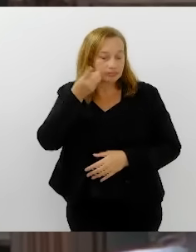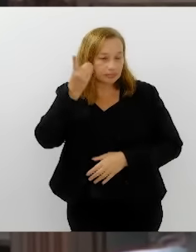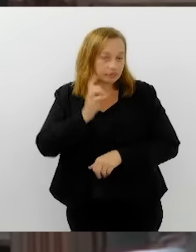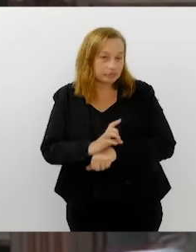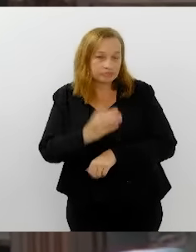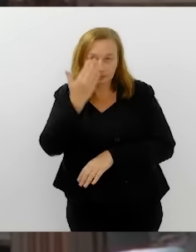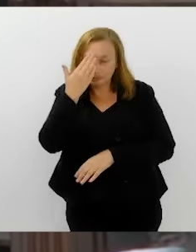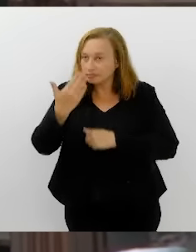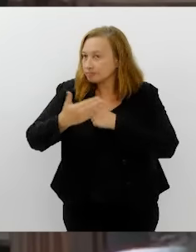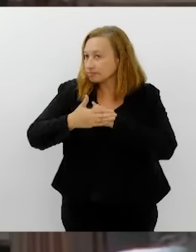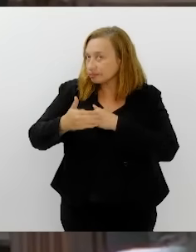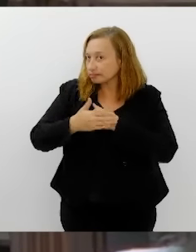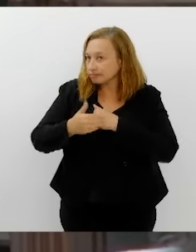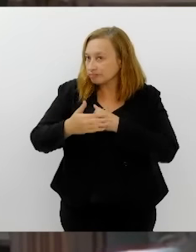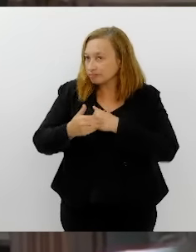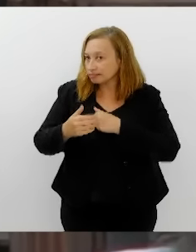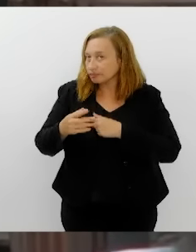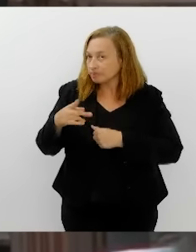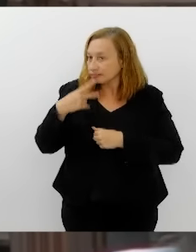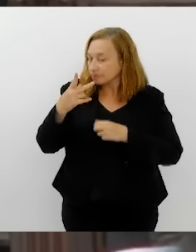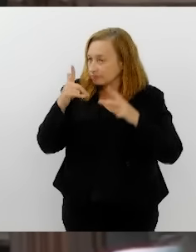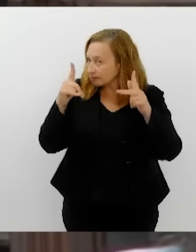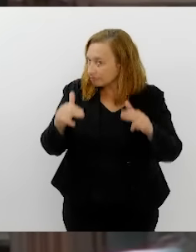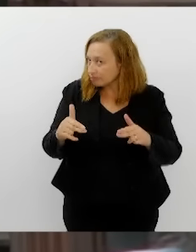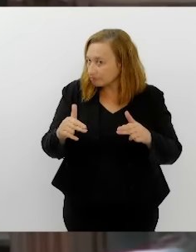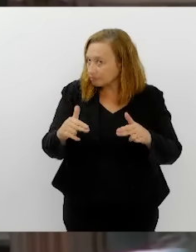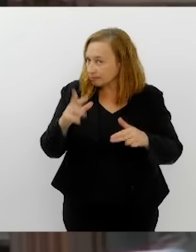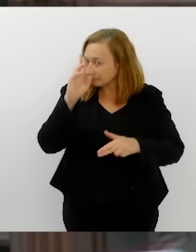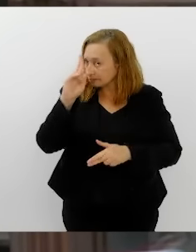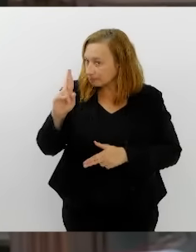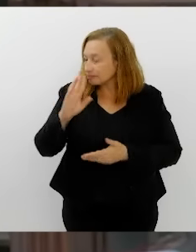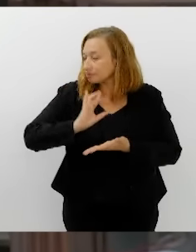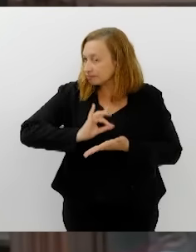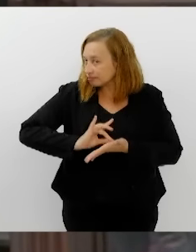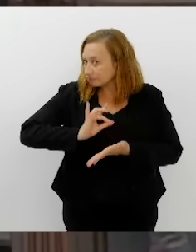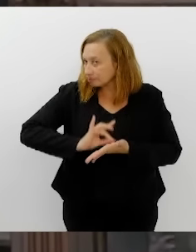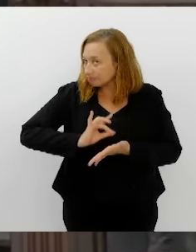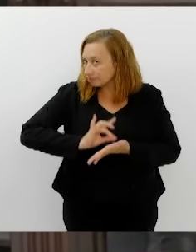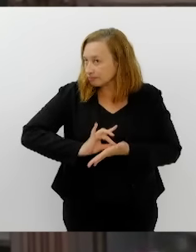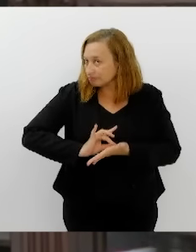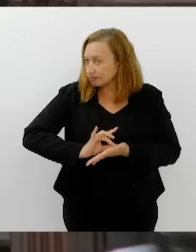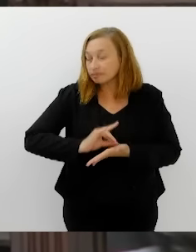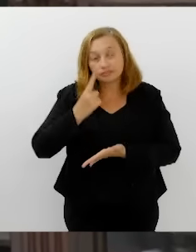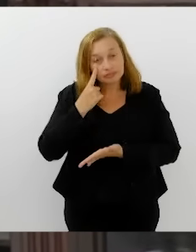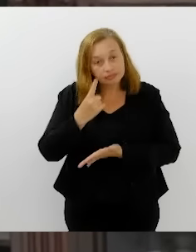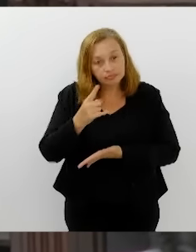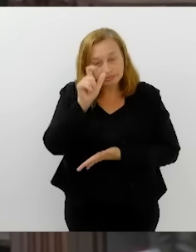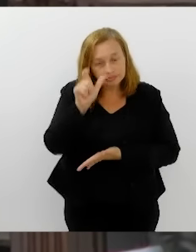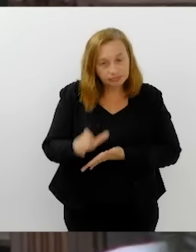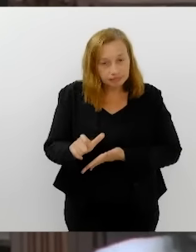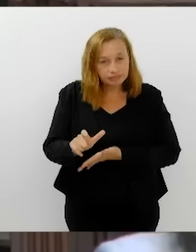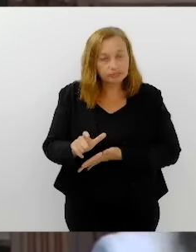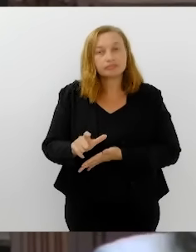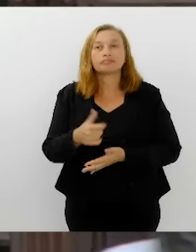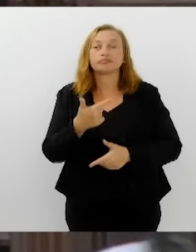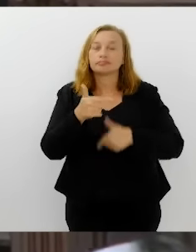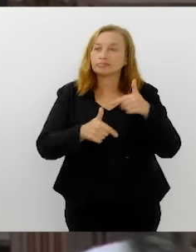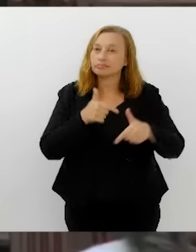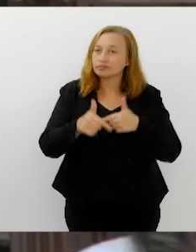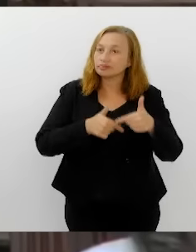carinho, e a recíproca é plenamente verdadeira, e vejo na sua imagem, no seu trabalho,